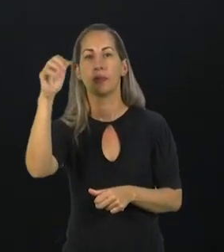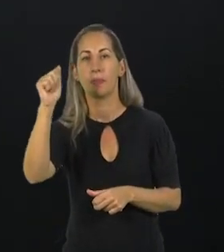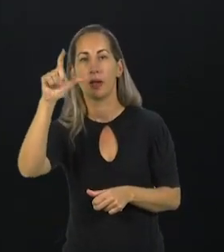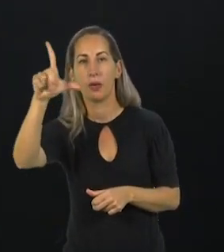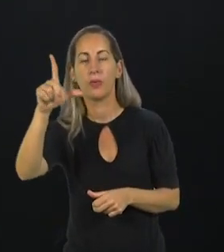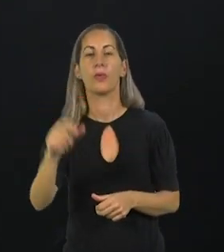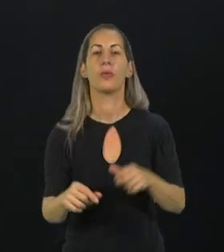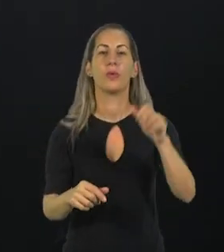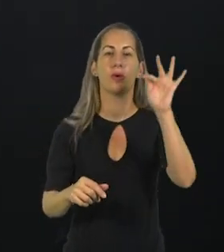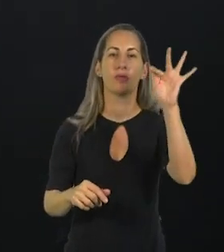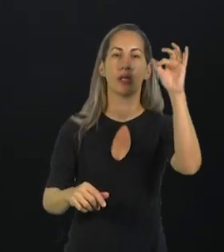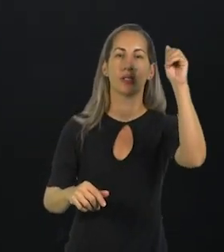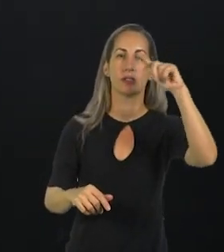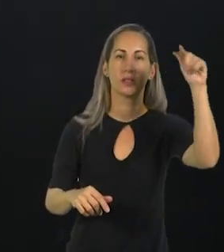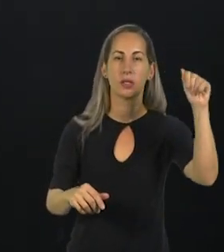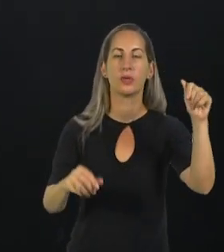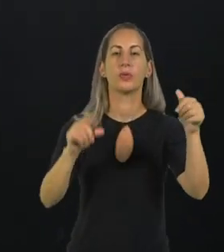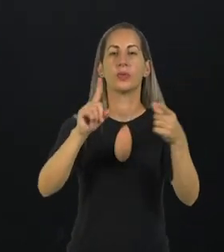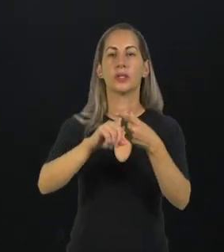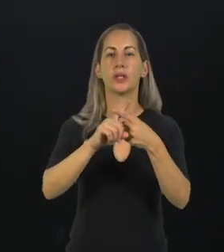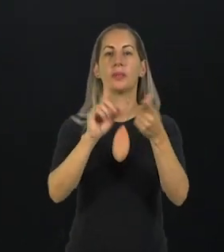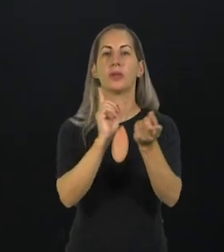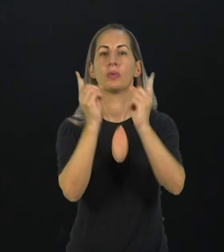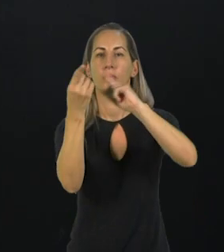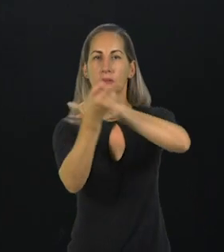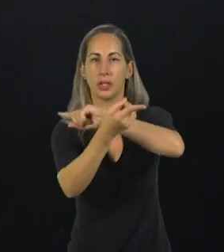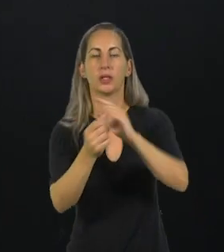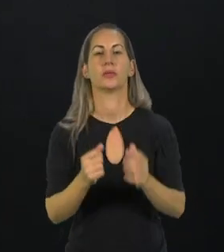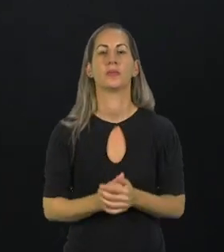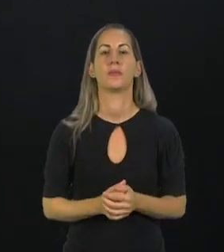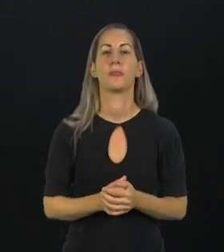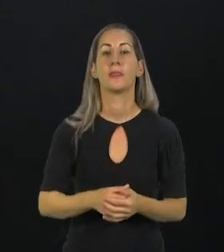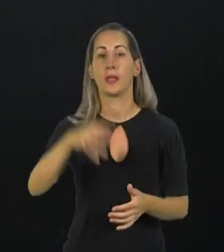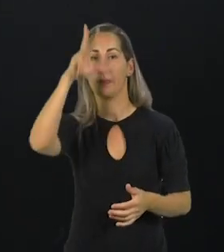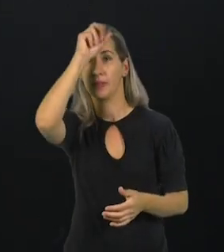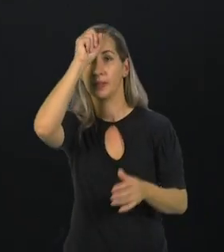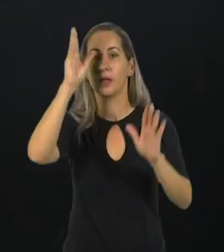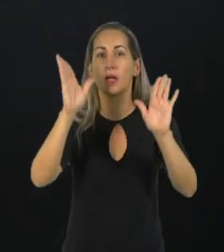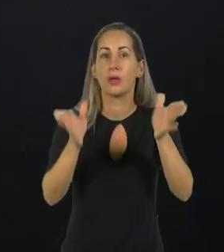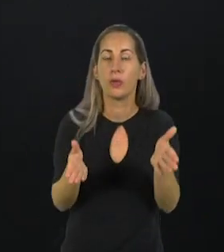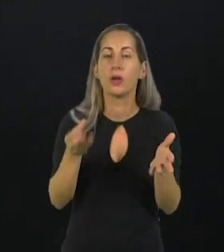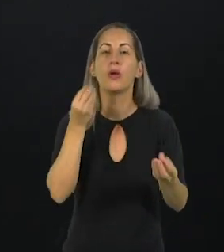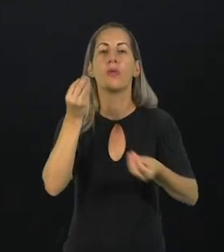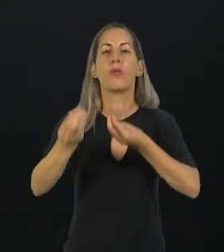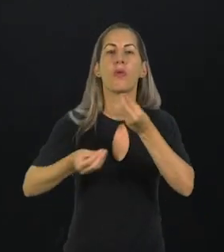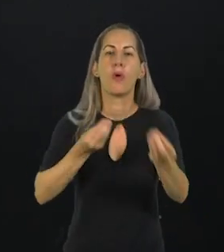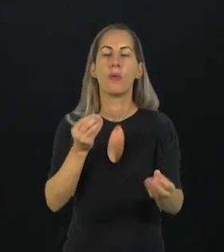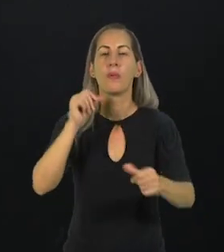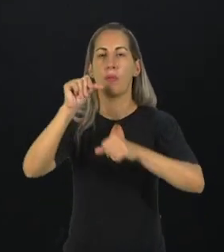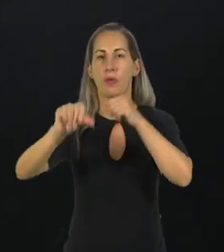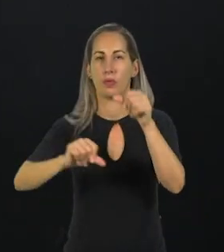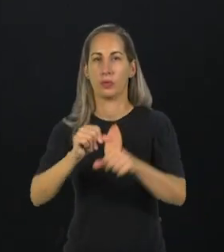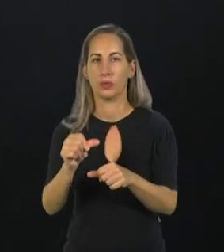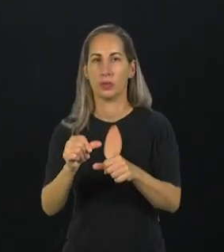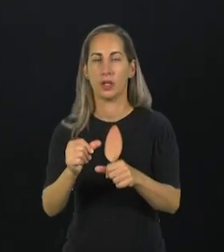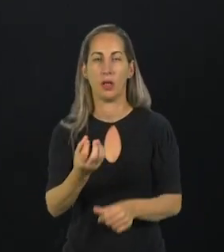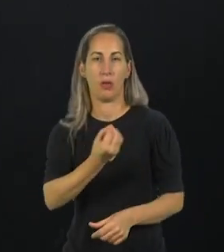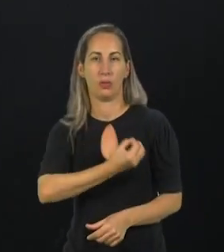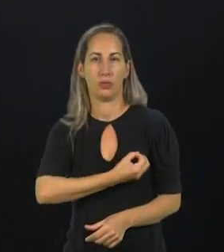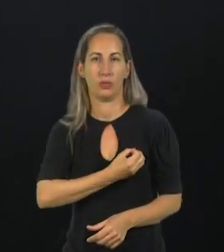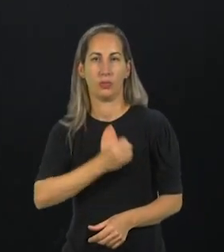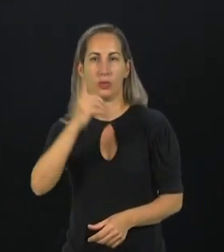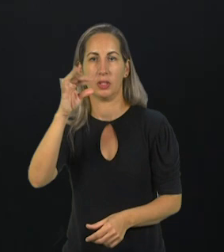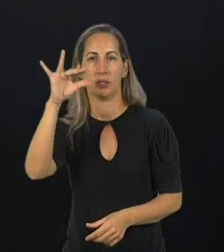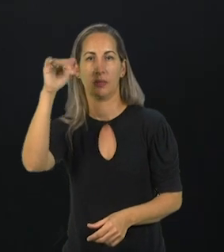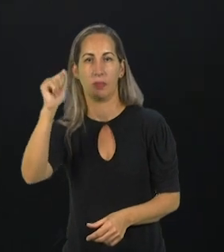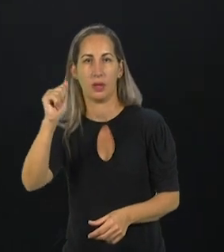em fração e vice-versa. Ou seja, nós vamos aprender agora como que eu faço para transformar um número decimal